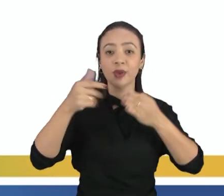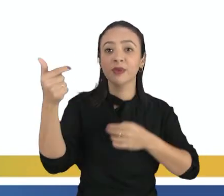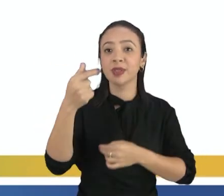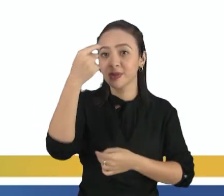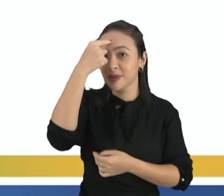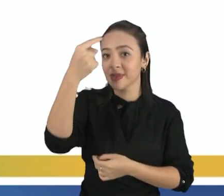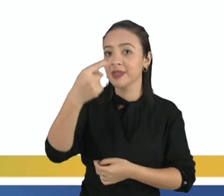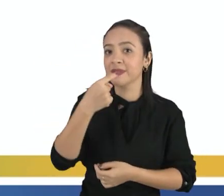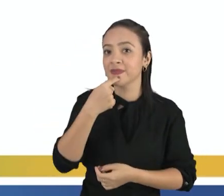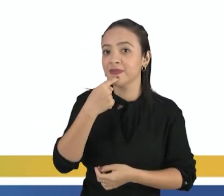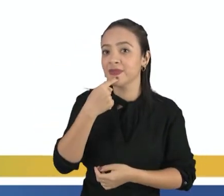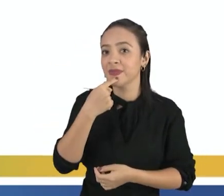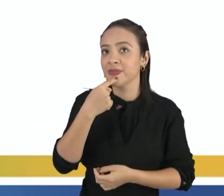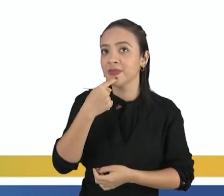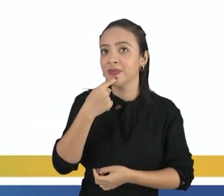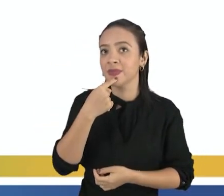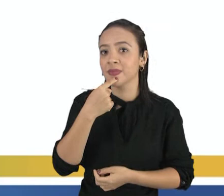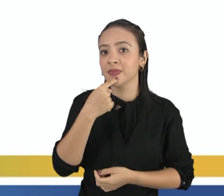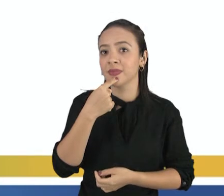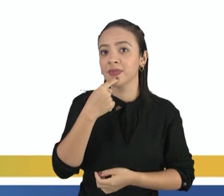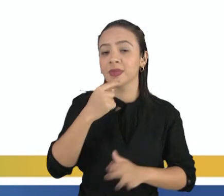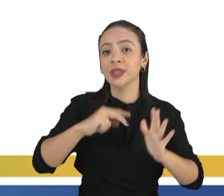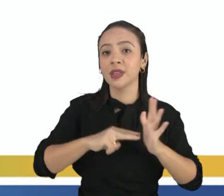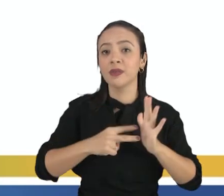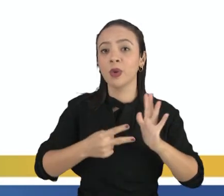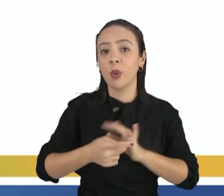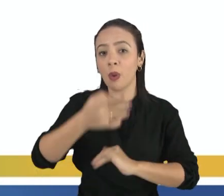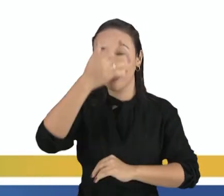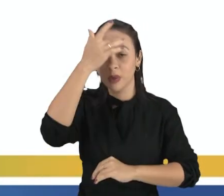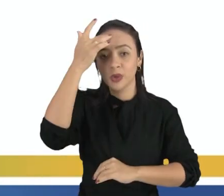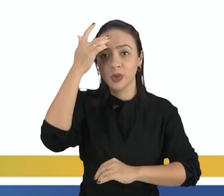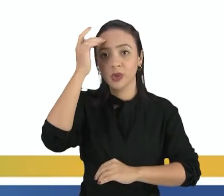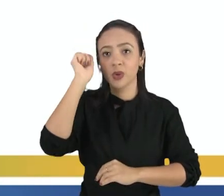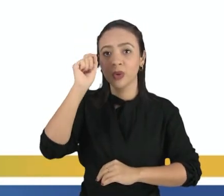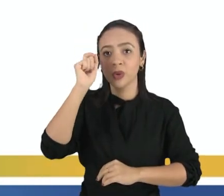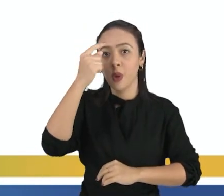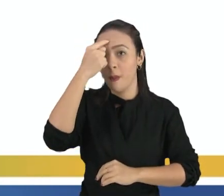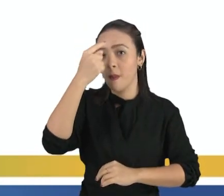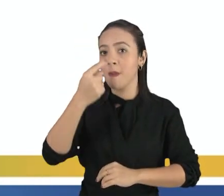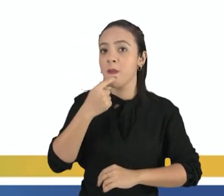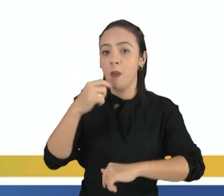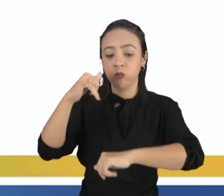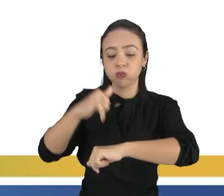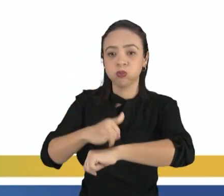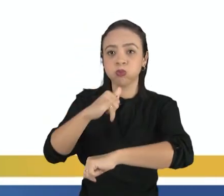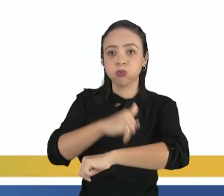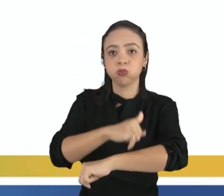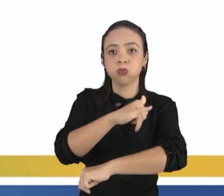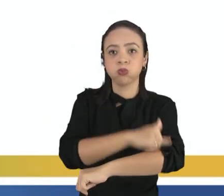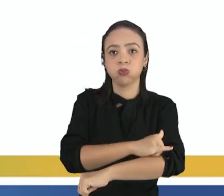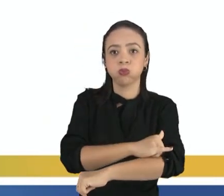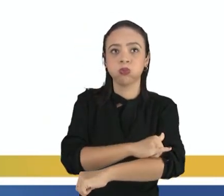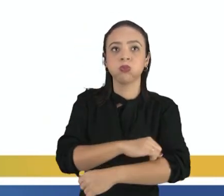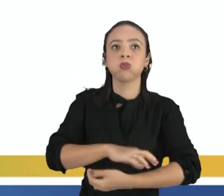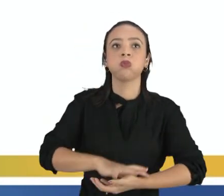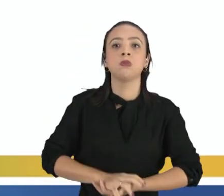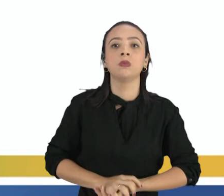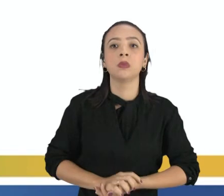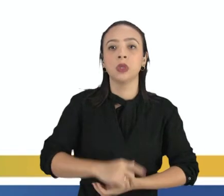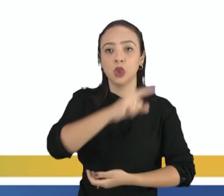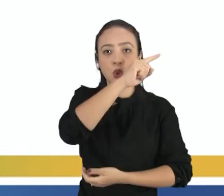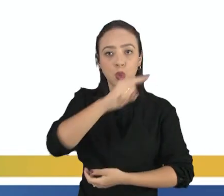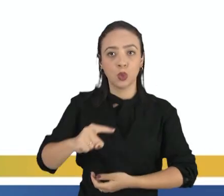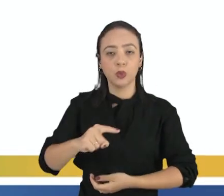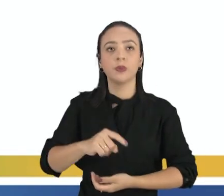segundo desenho. Segundo desenho, se trata de uma pessoa, de uma imagem de uma pessoa obesa, né, a sombra, com um corte